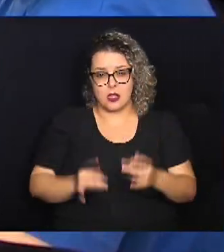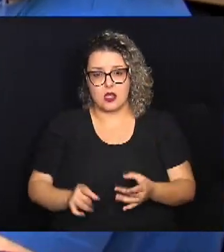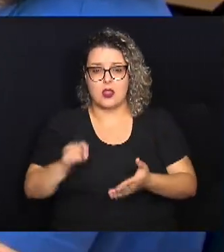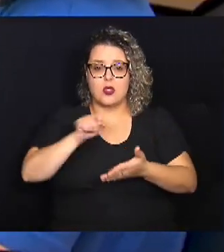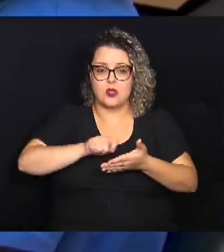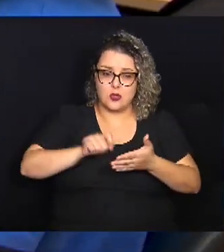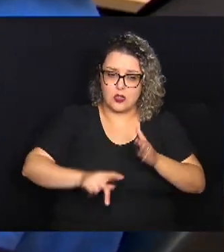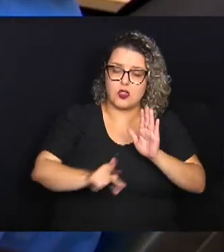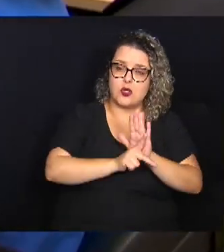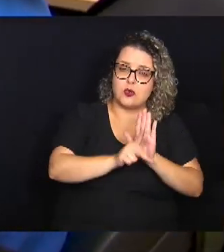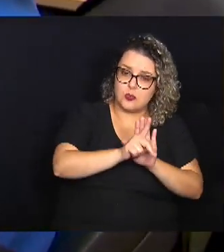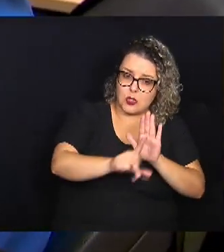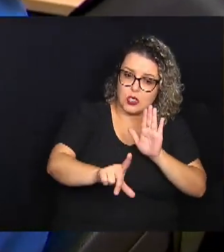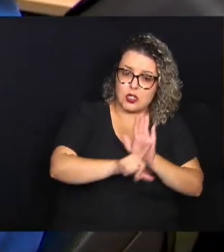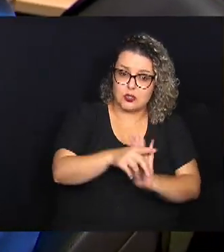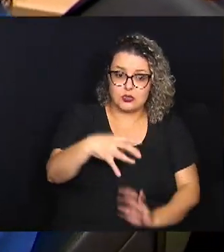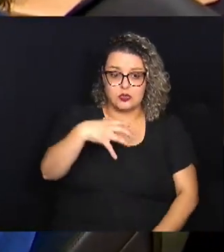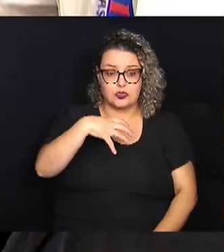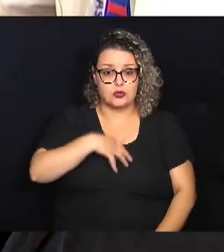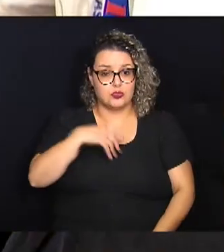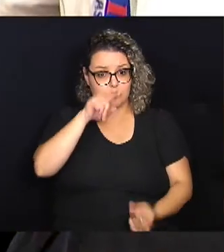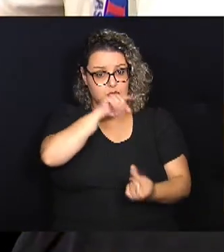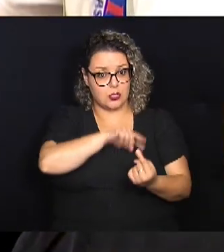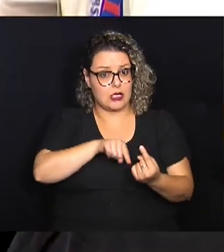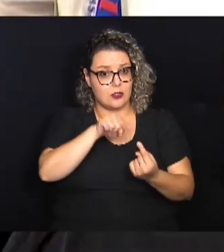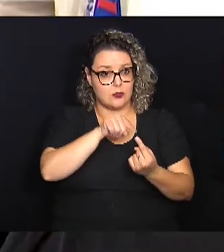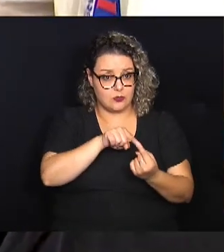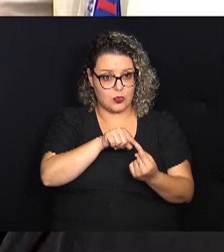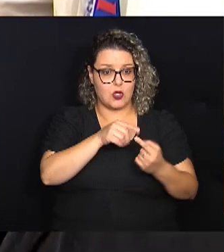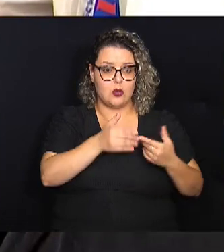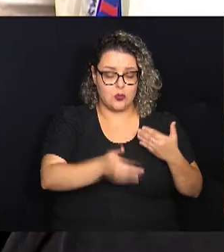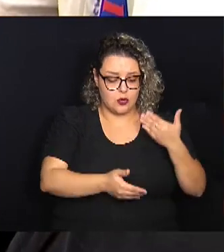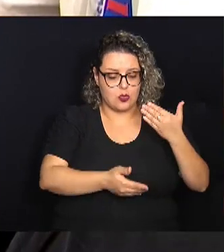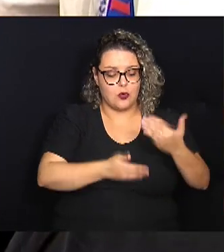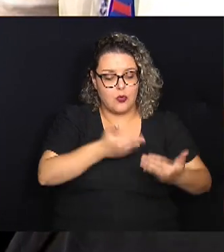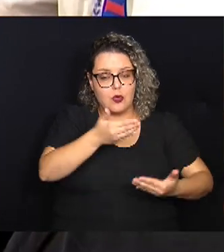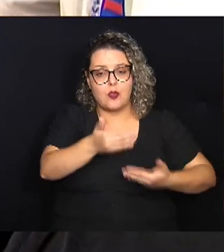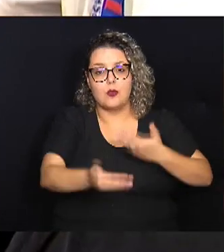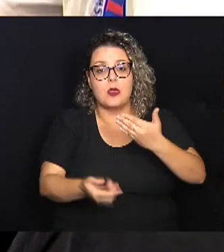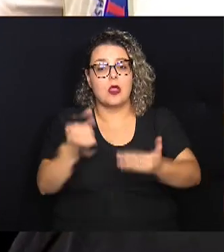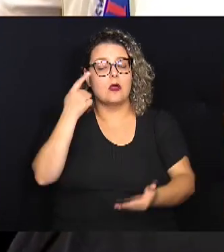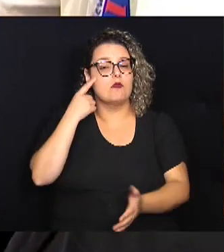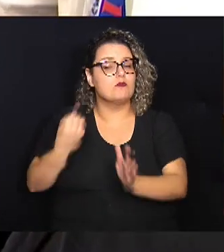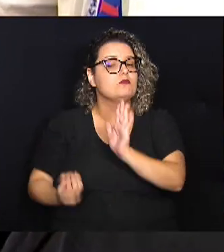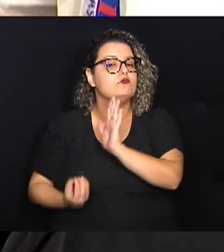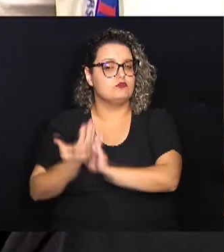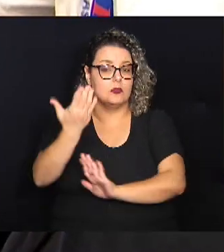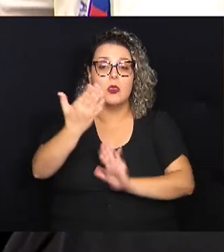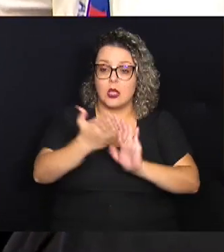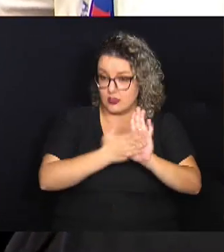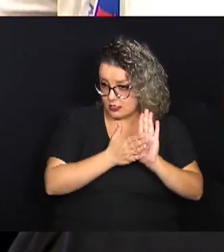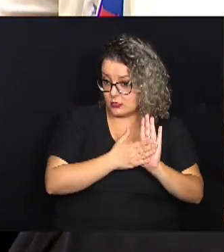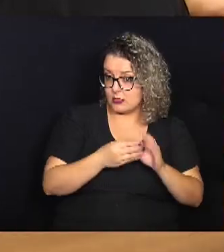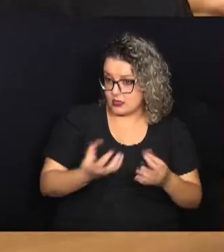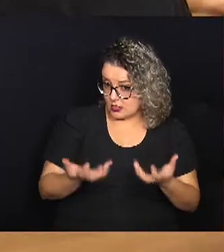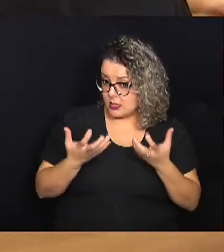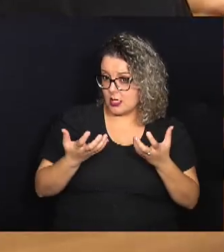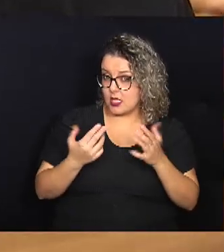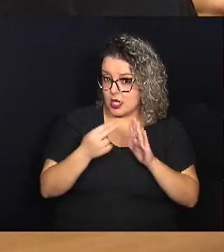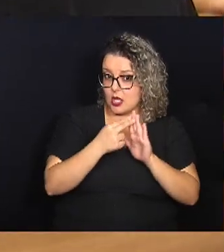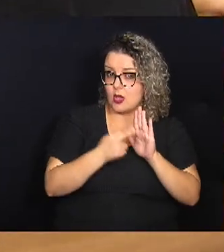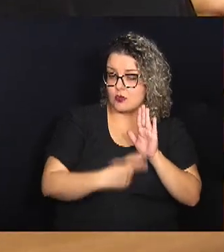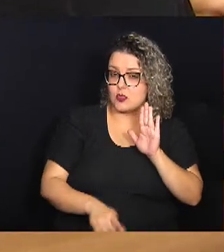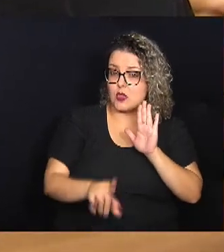de leis de uma maneira objetiva e o passo a passo para que a ideia que se pretende estabelecer como norma